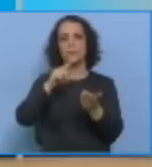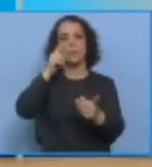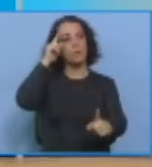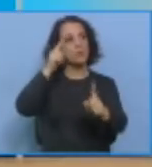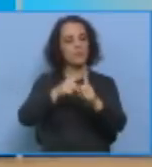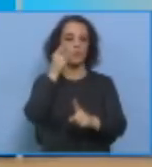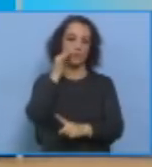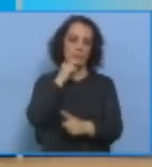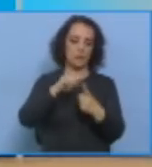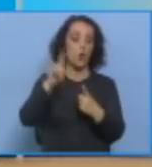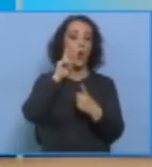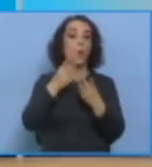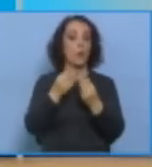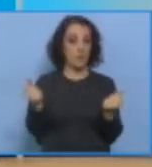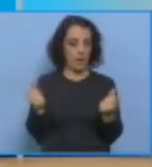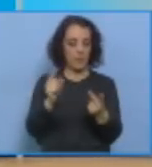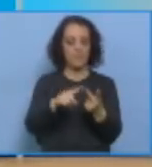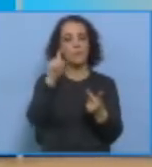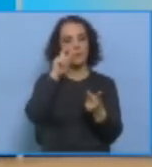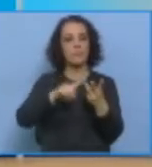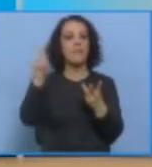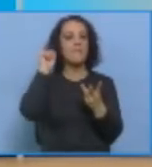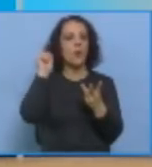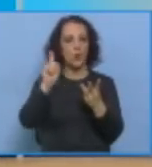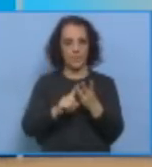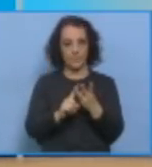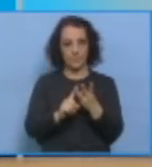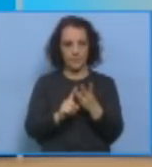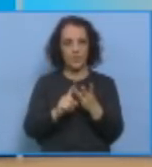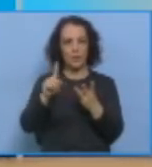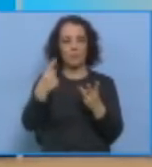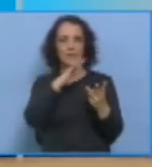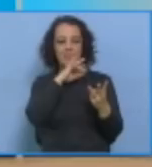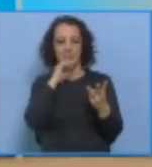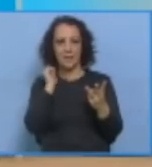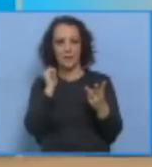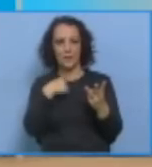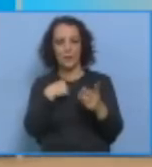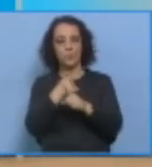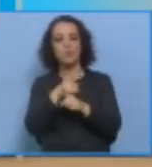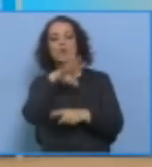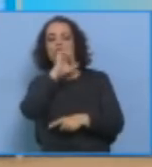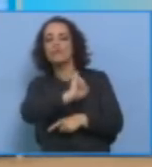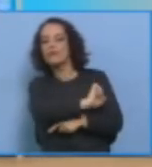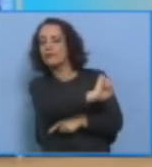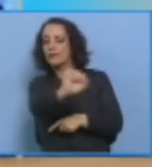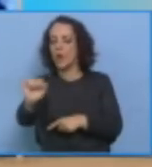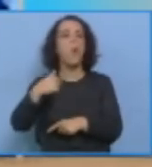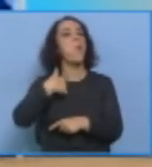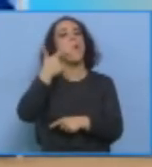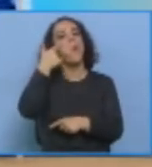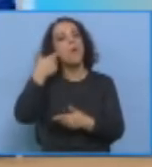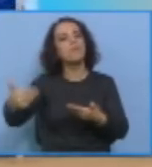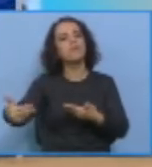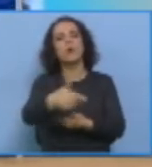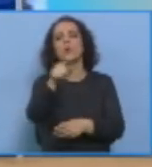nos procuram. Qualidade, segurança e valores. Depois foi curioso que fomos fazer o mesmo estudo com os filhos. E não é,